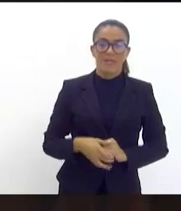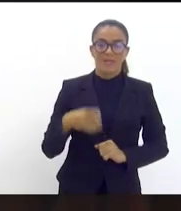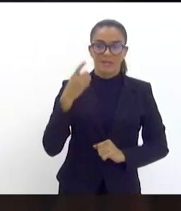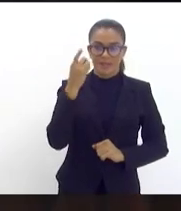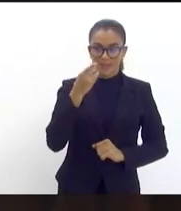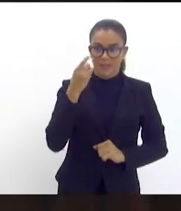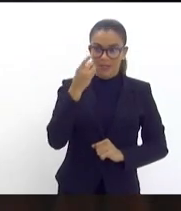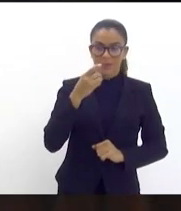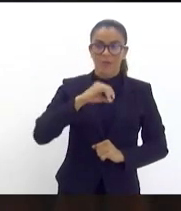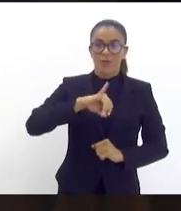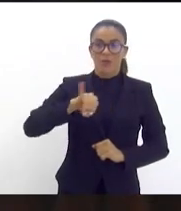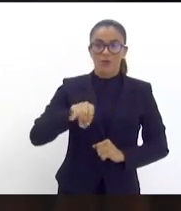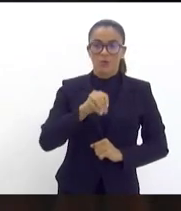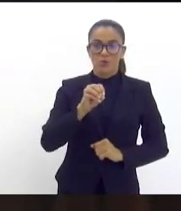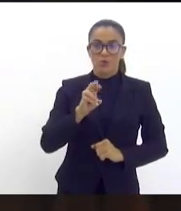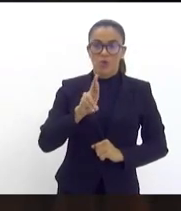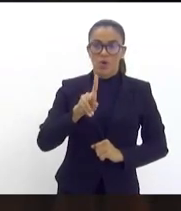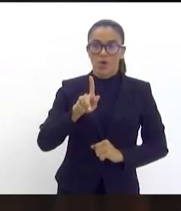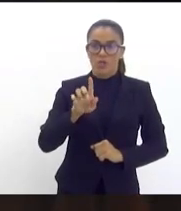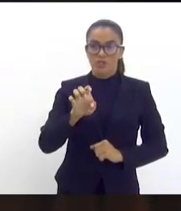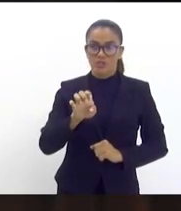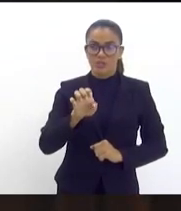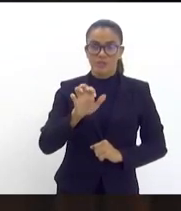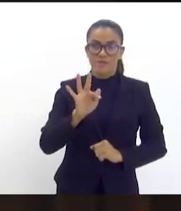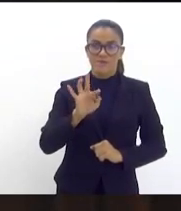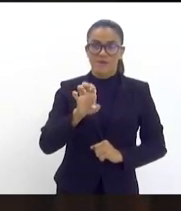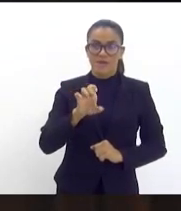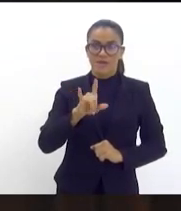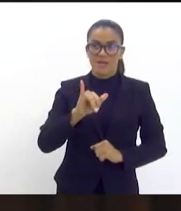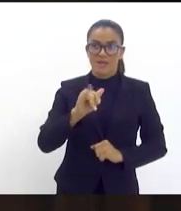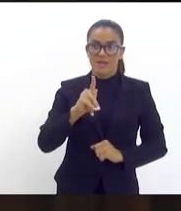Deputado Jorge Felipe Neto.